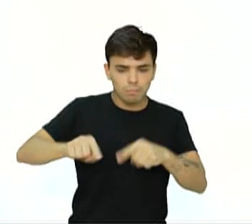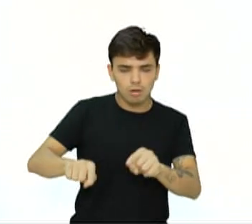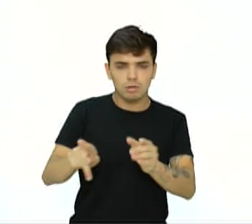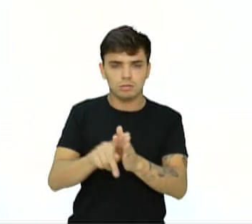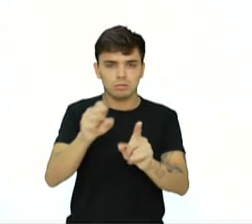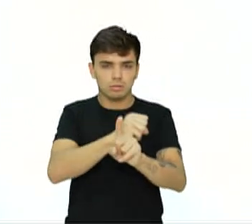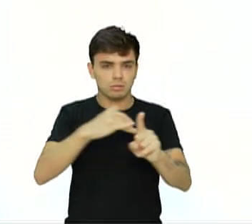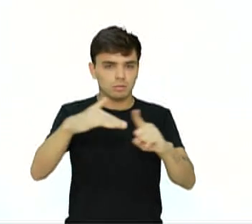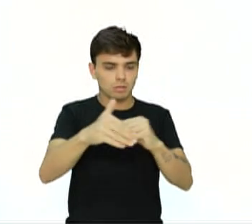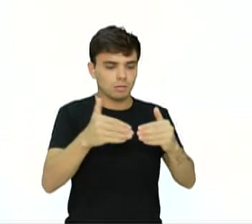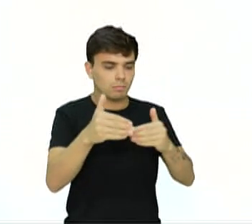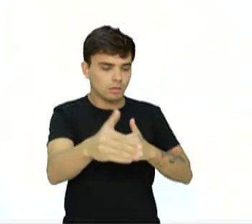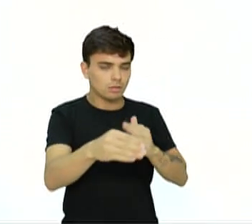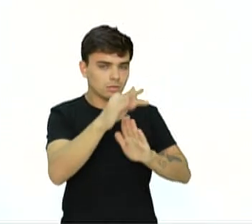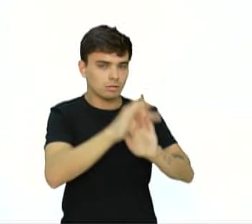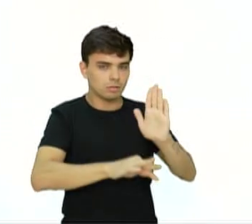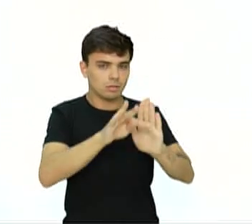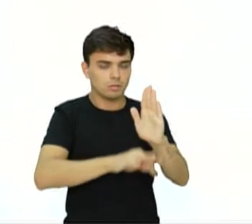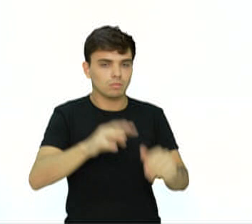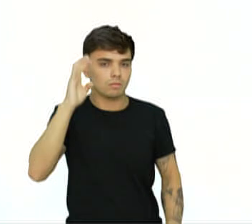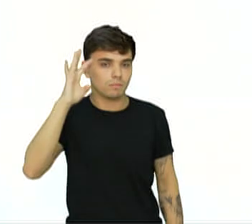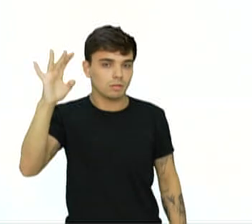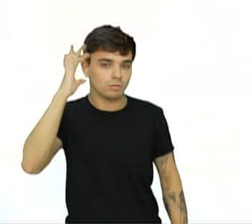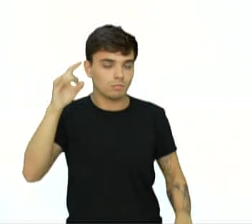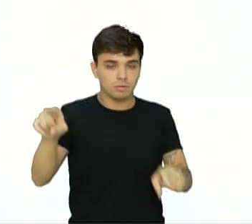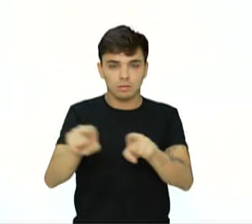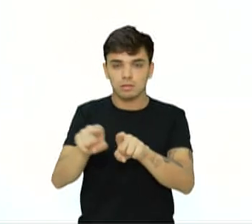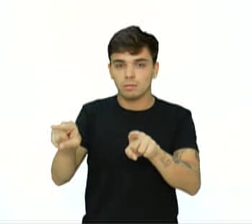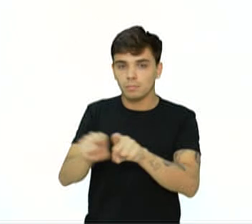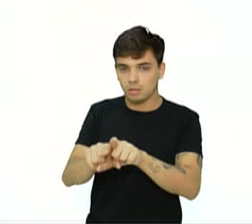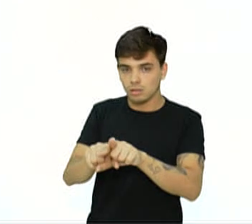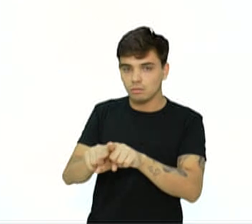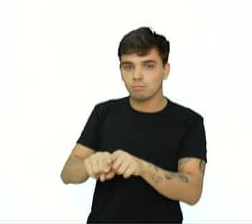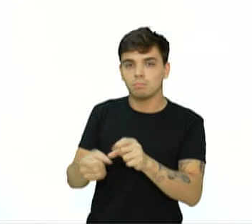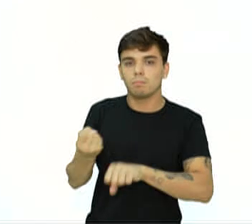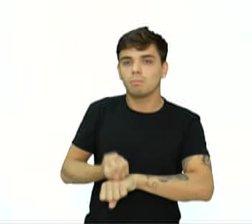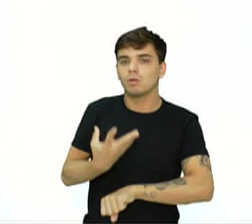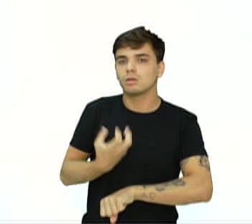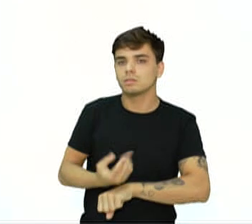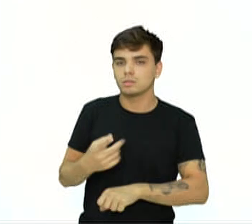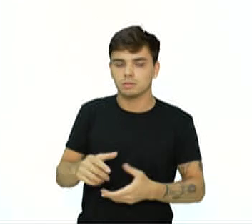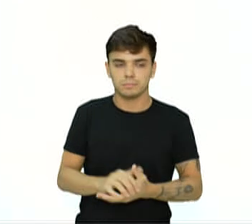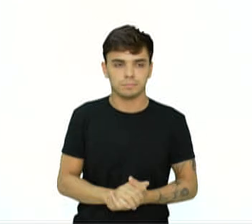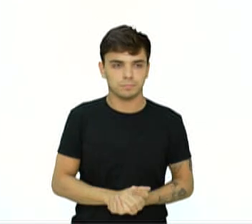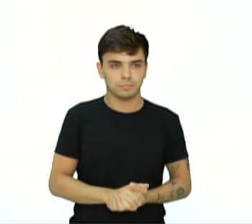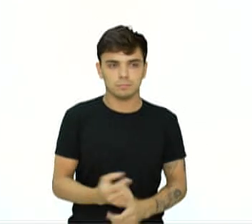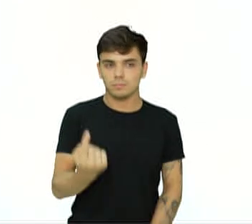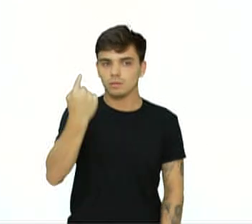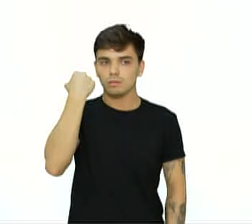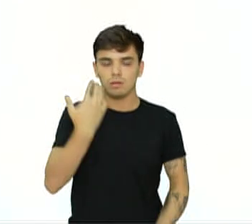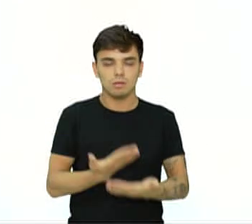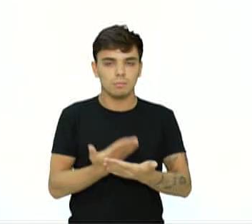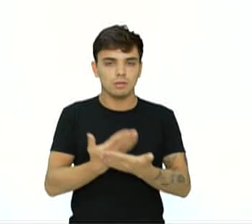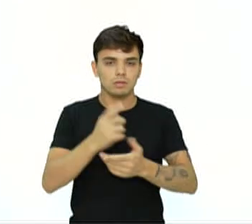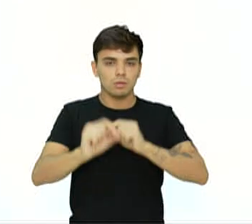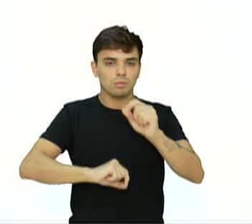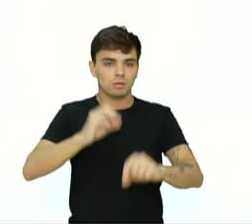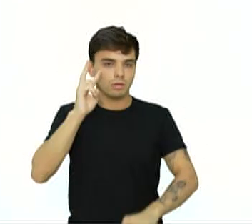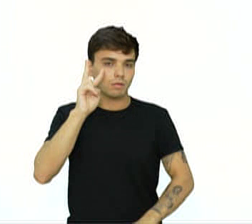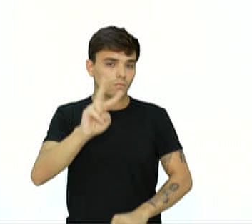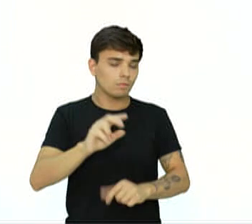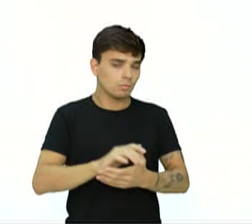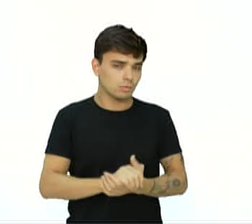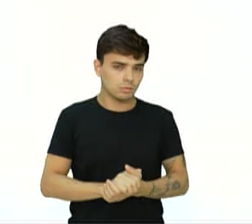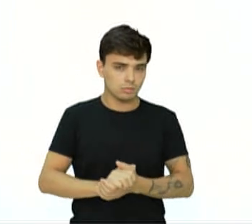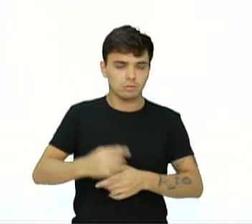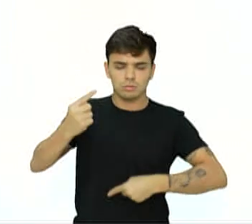partir de textos filosóficos e também de poesias. Nas aulas passadas, o que a gente viu?